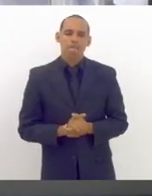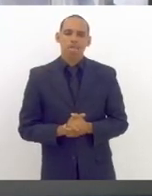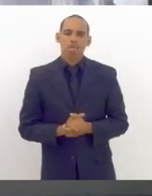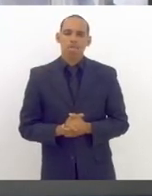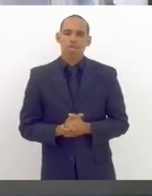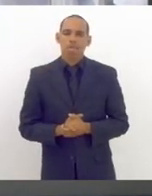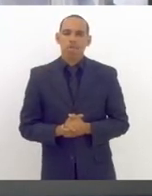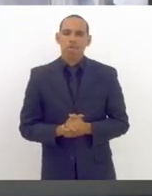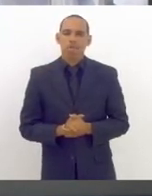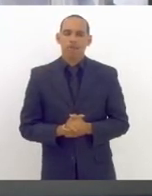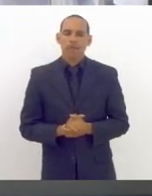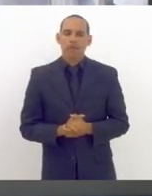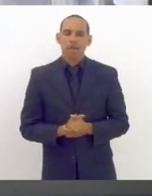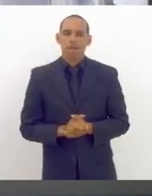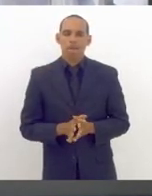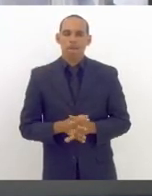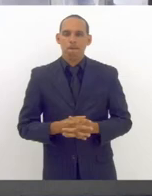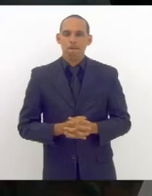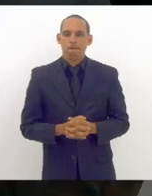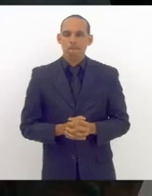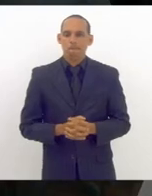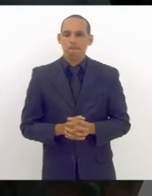escrever também seu presente